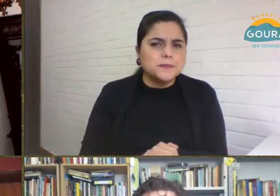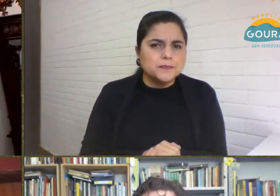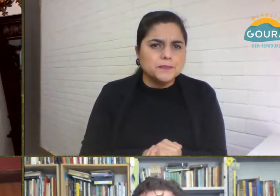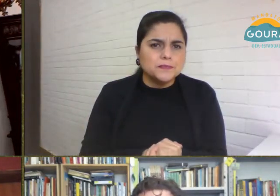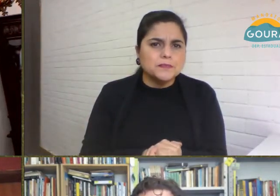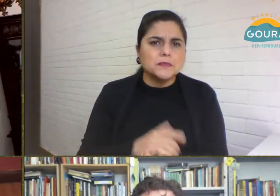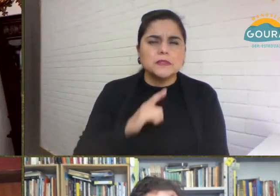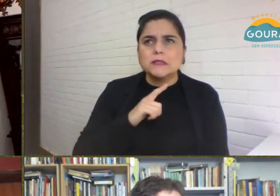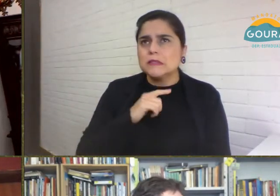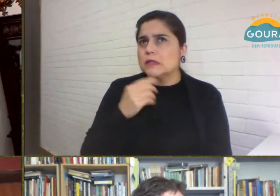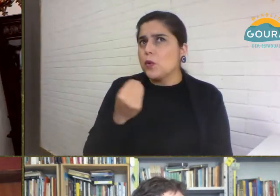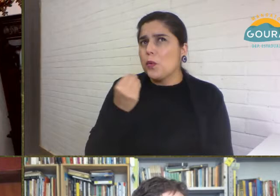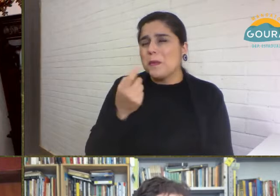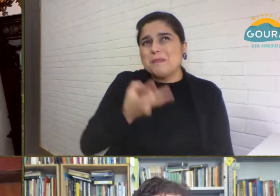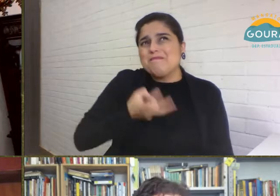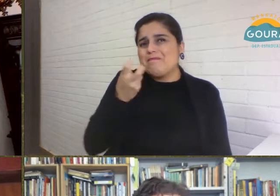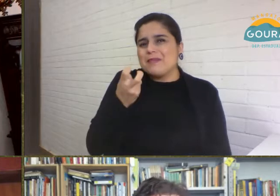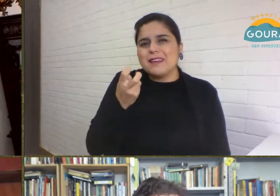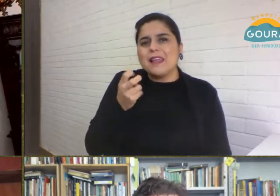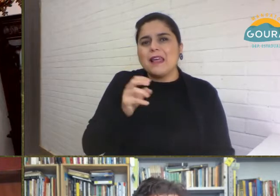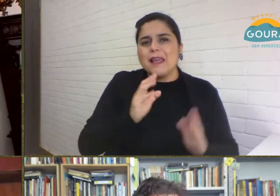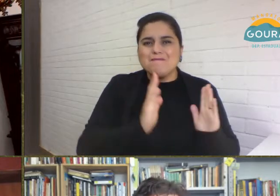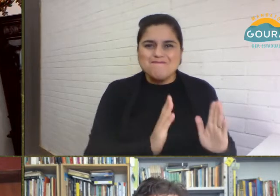diria, desorganizado,